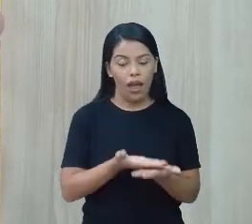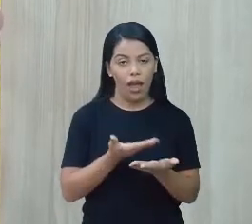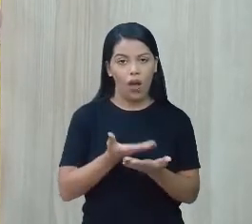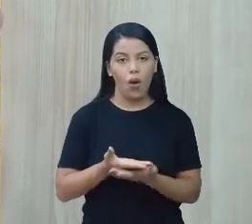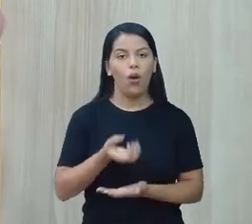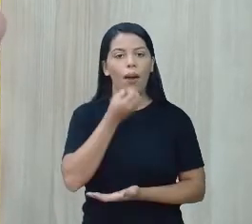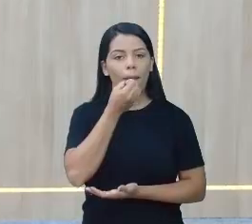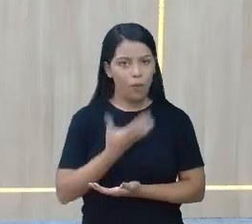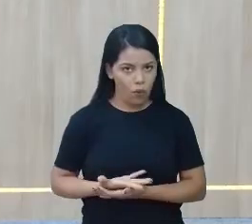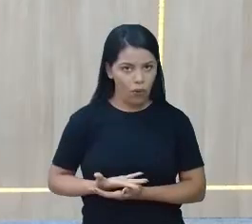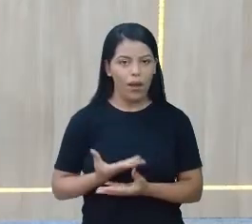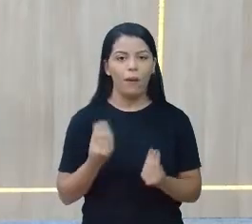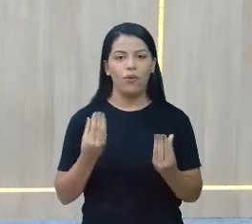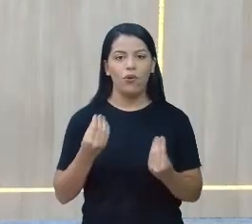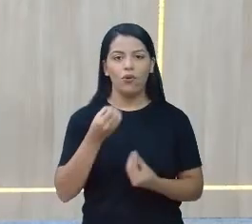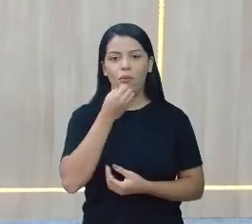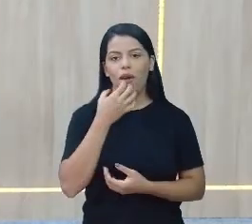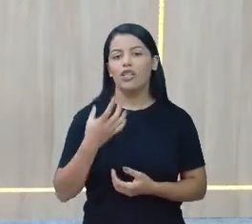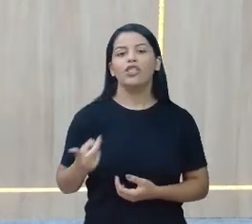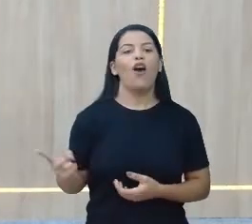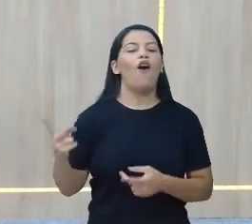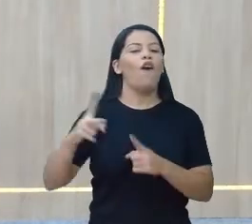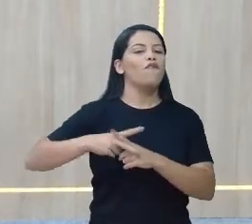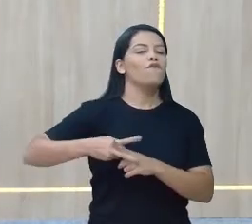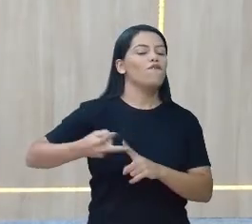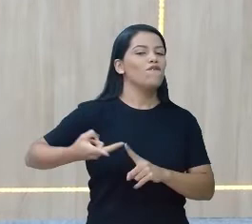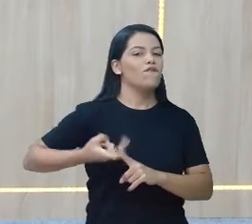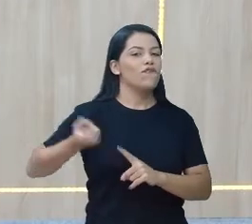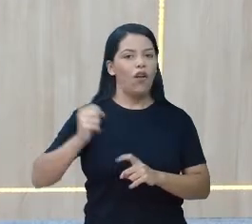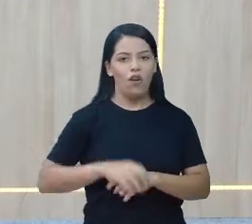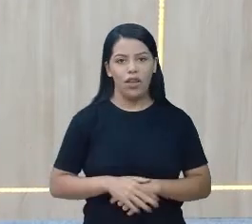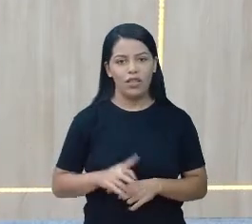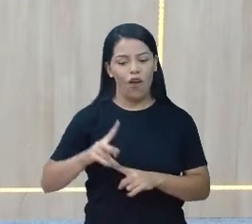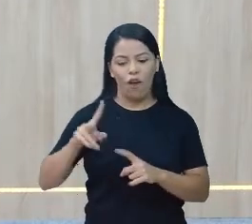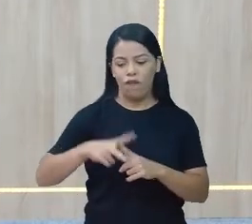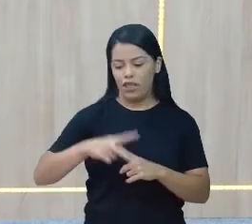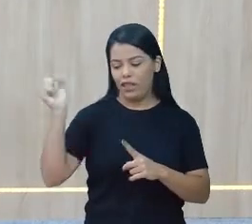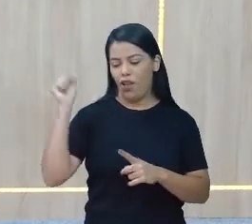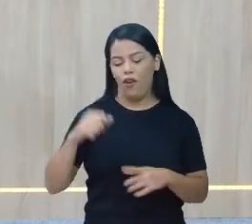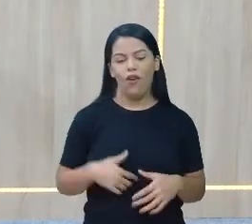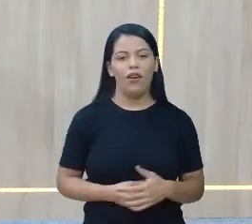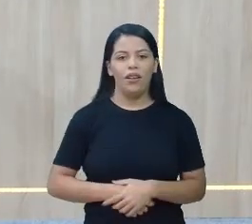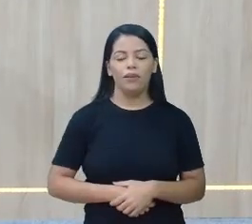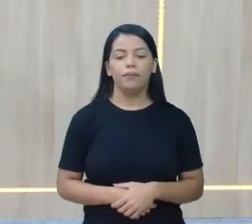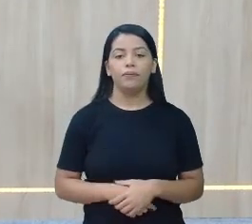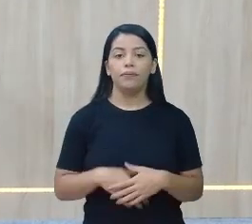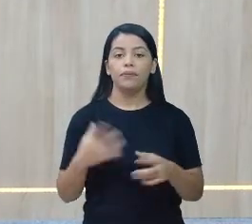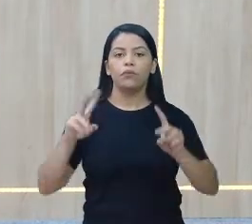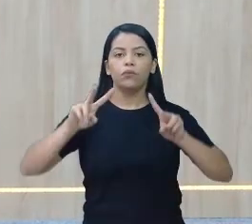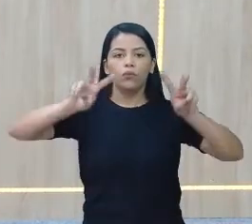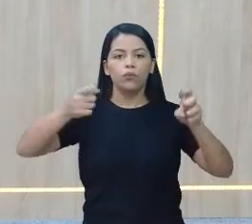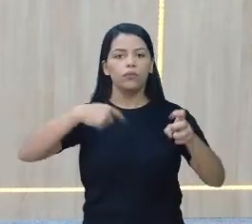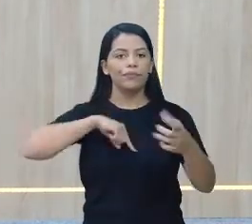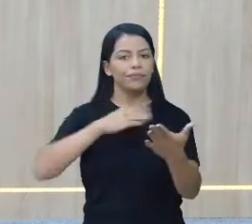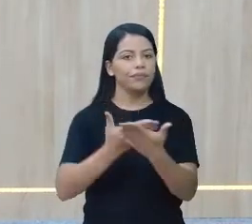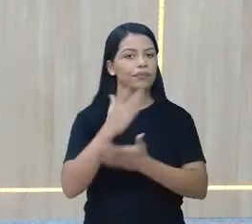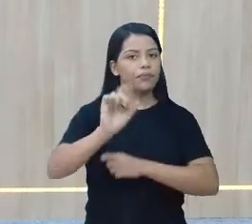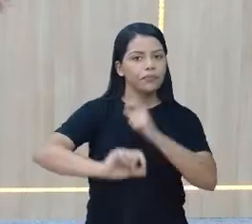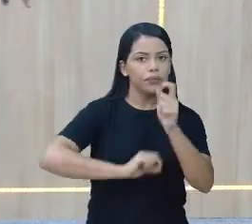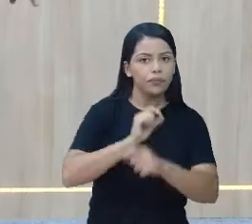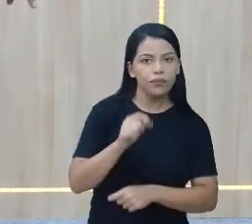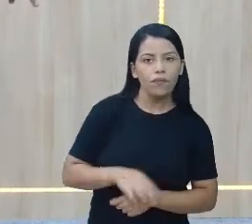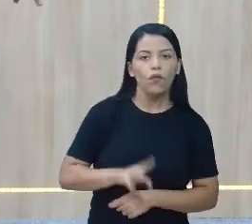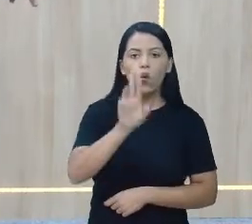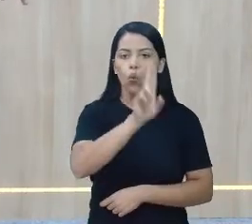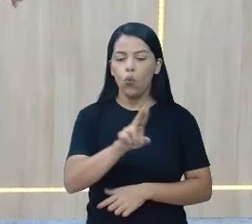Só vitória. É, Gil, ó, que duplinha de forró, ó, menino. E o tema da nossa aula é o quê? Olha aí, ó, o